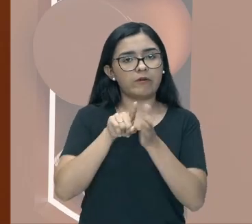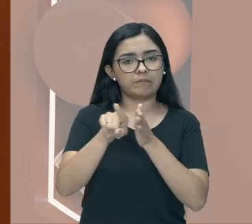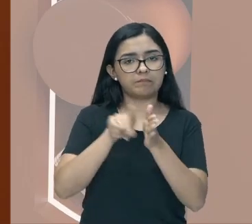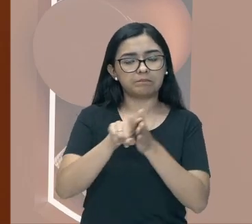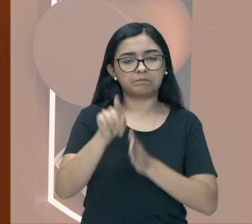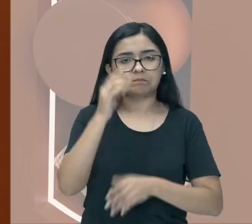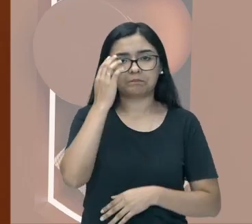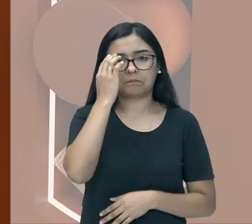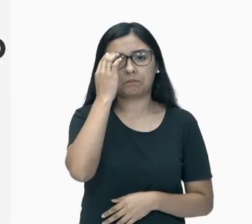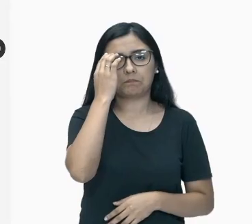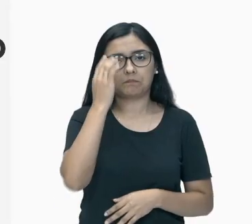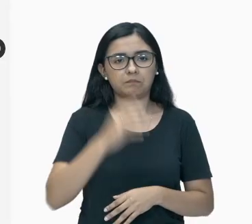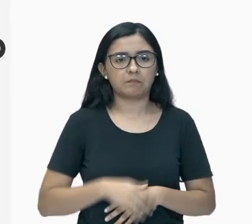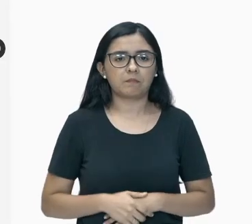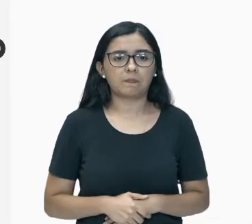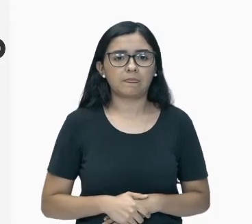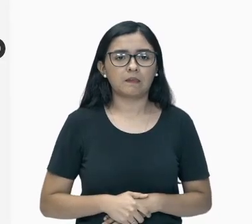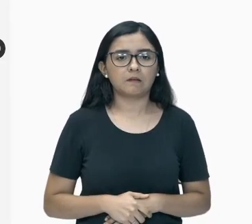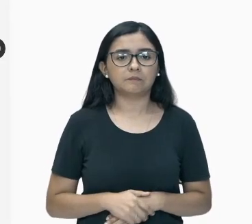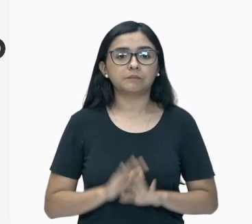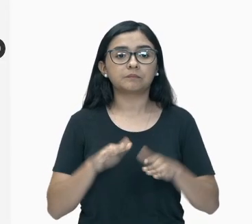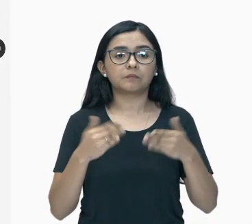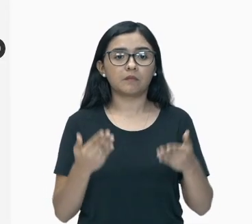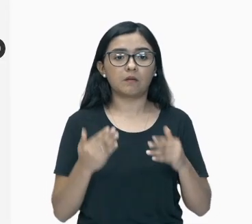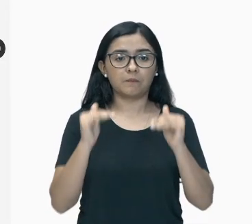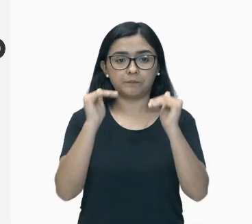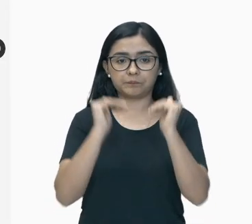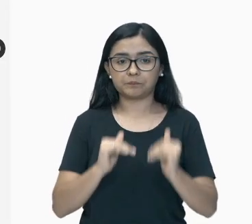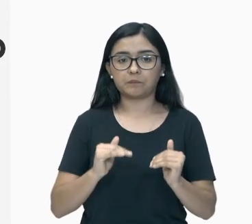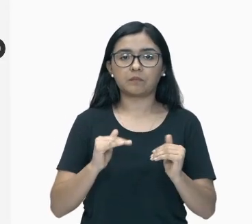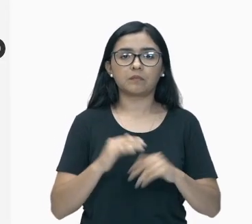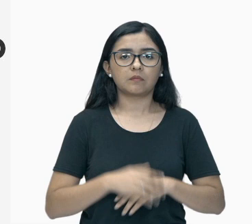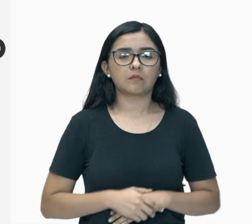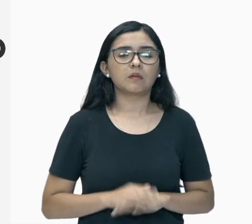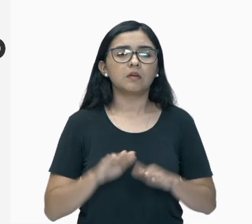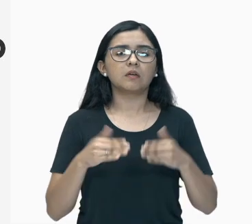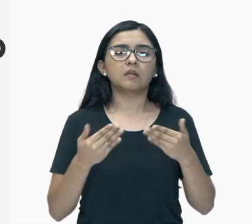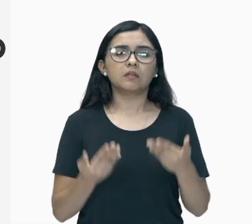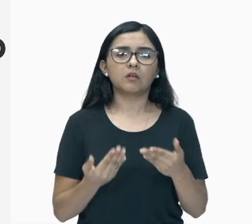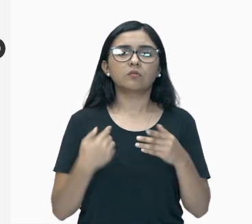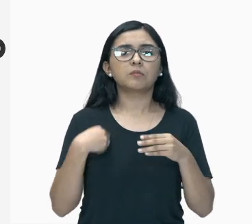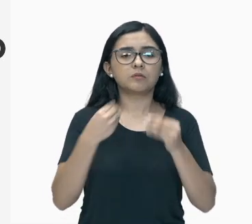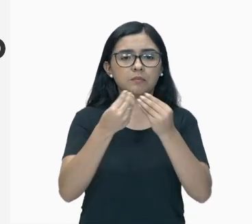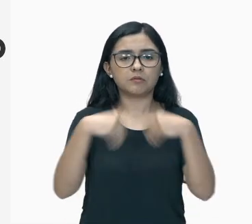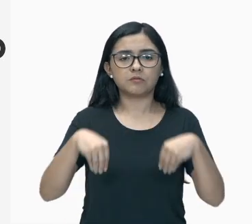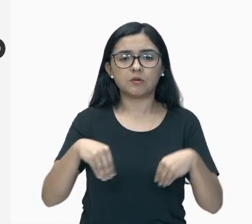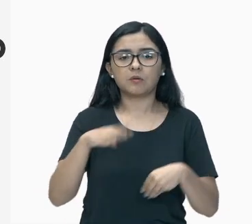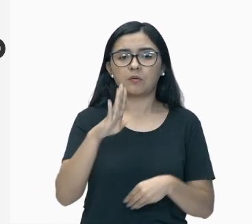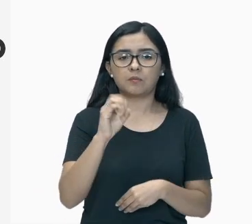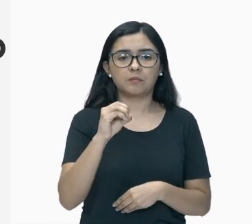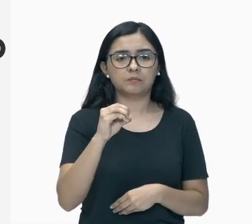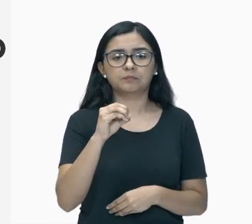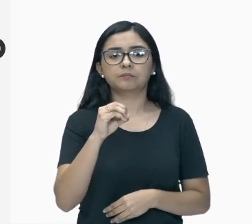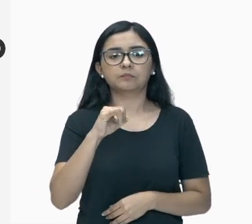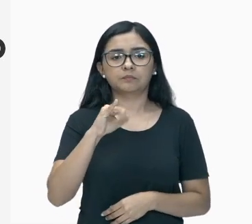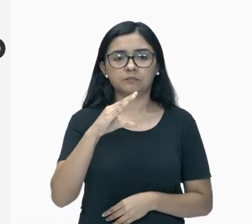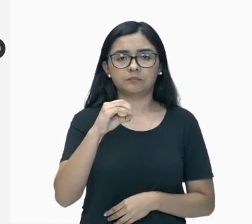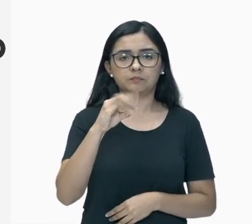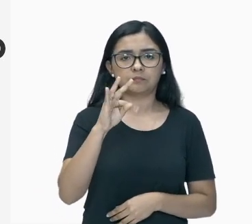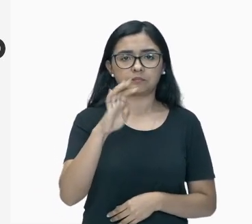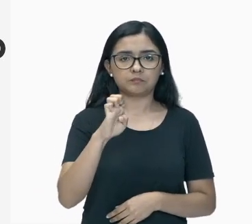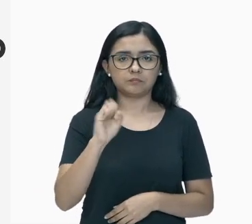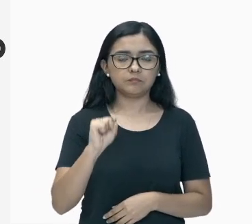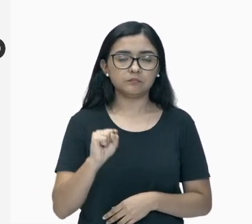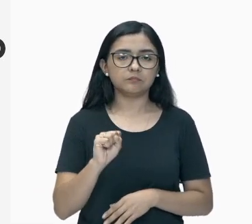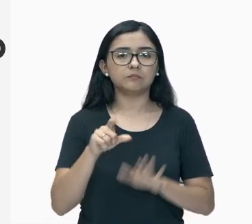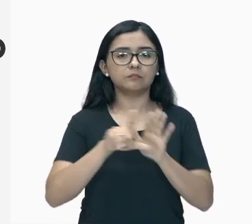E vão partir para boicotes, vamos ver lá, ó. Os boicotes levaram o parlamento a revogar a lei do selo